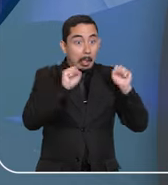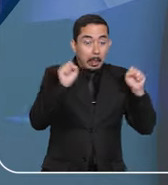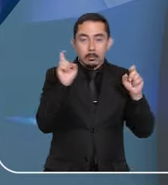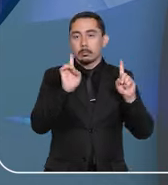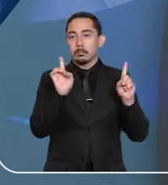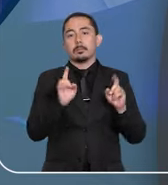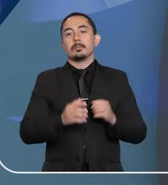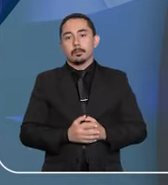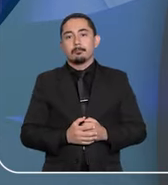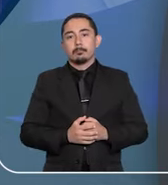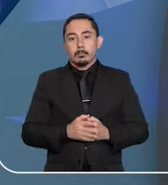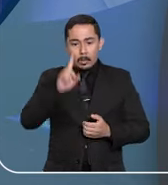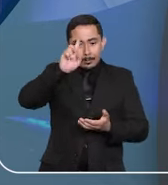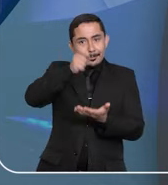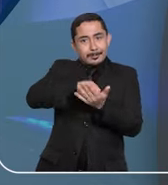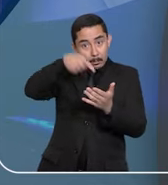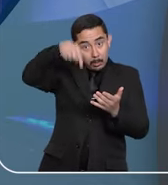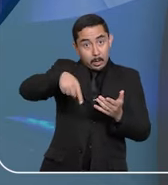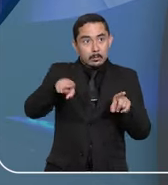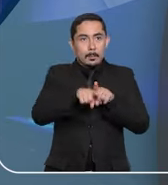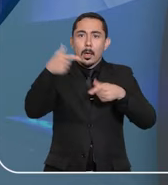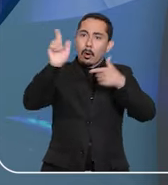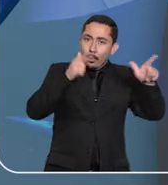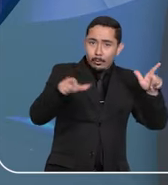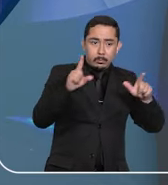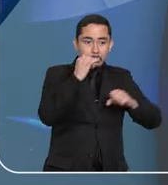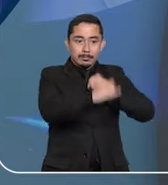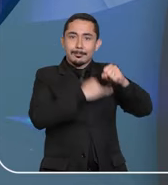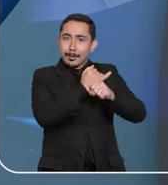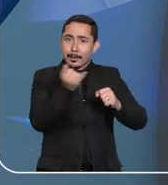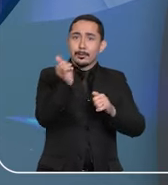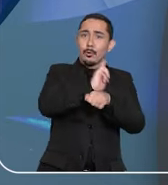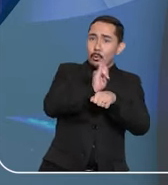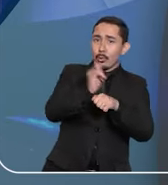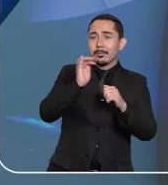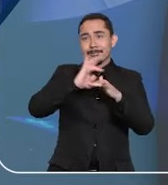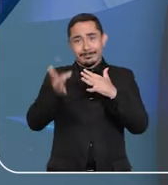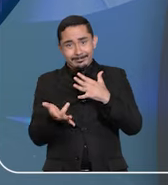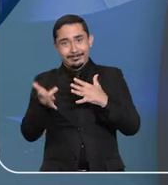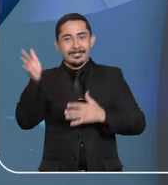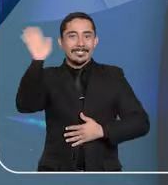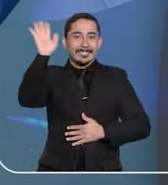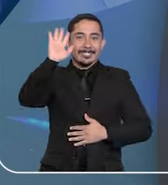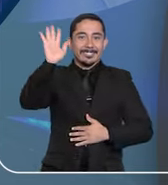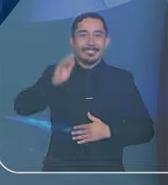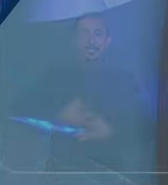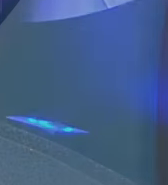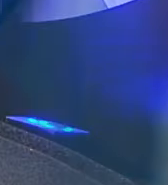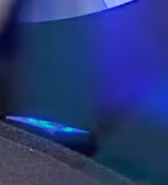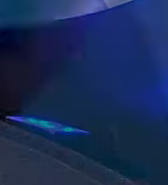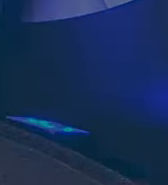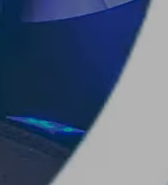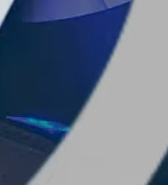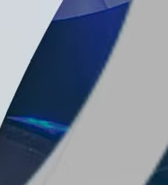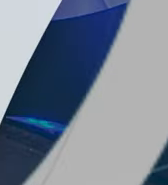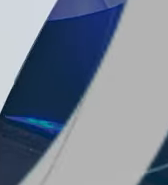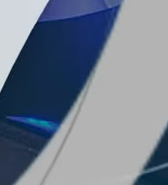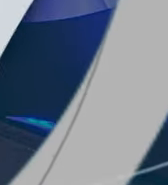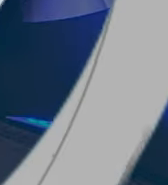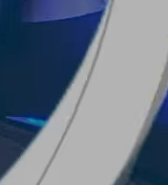enérgica. Essas e outras decisões do STJ estão no nosso site, YouTube e redes sociais. Até a próxima!